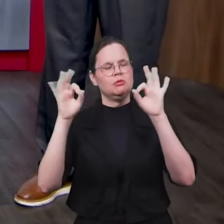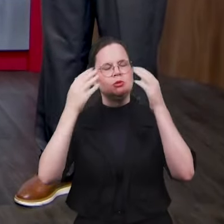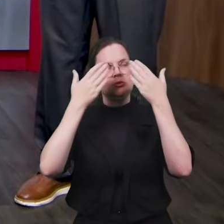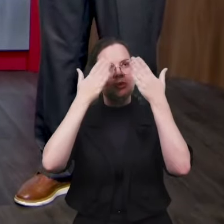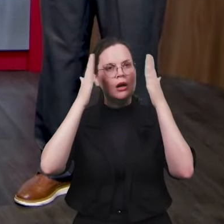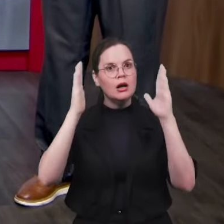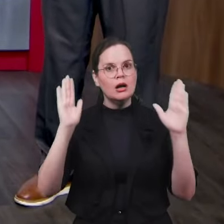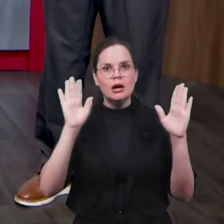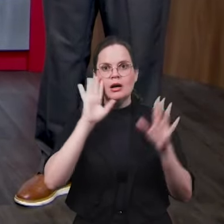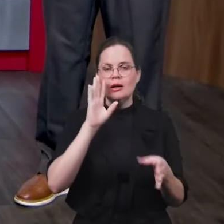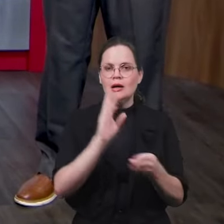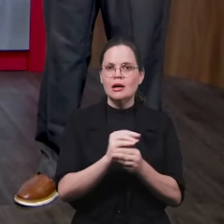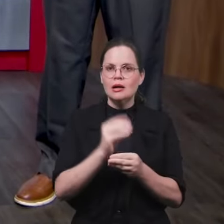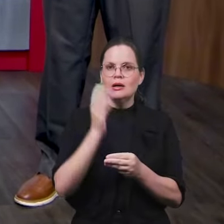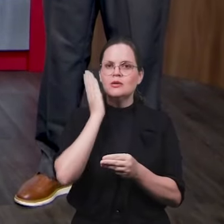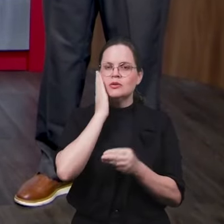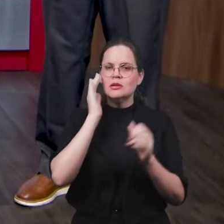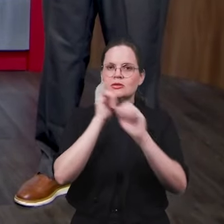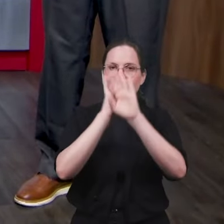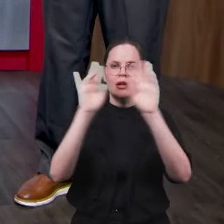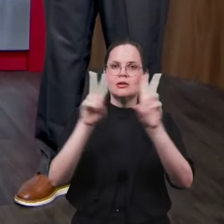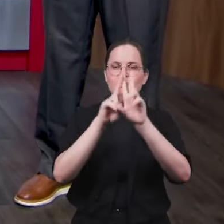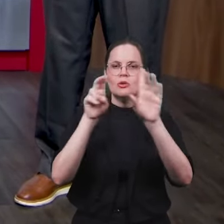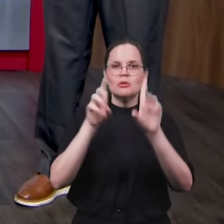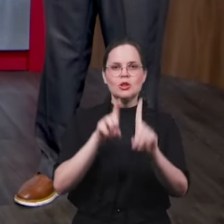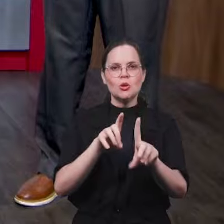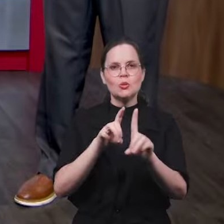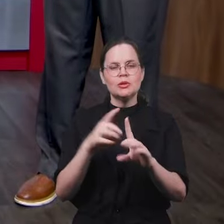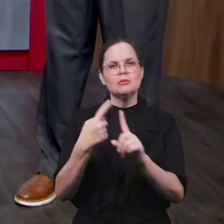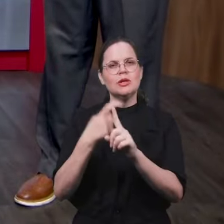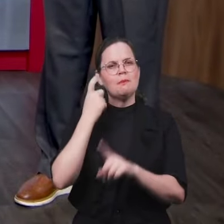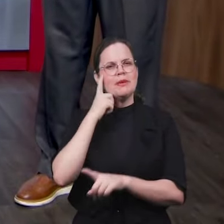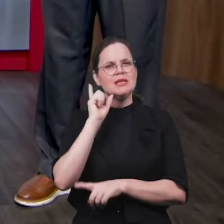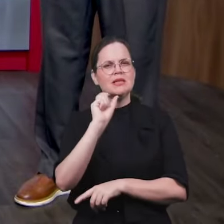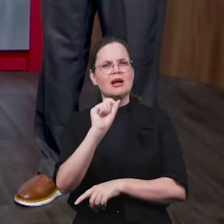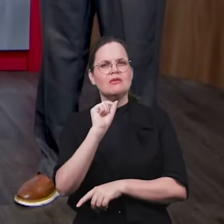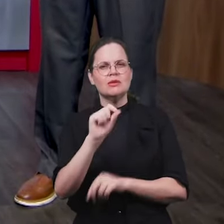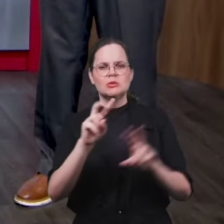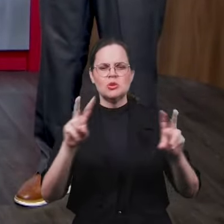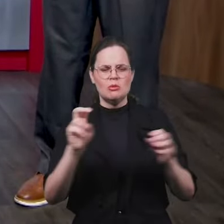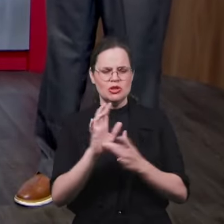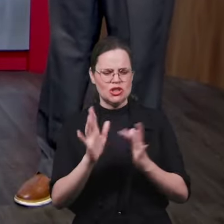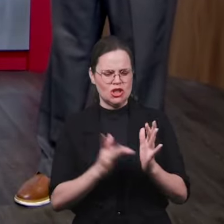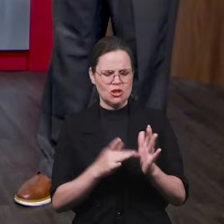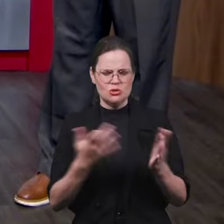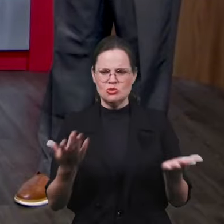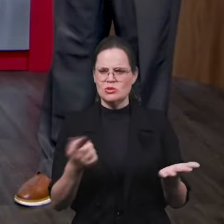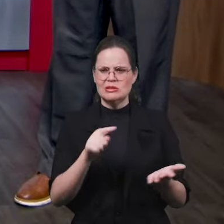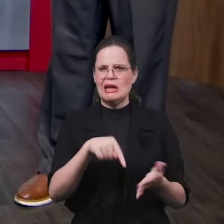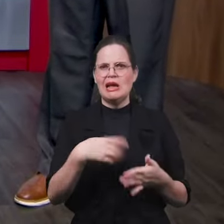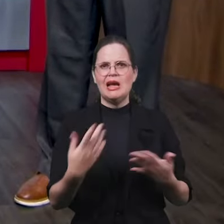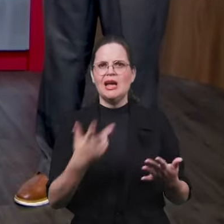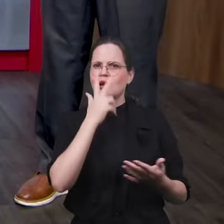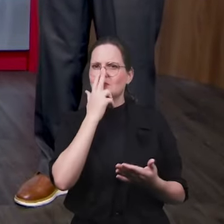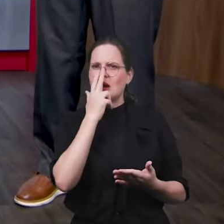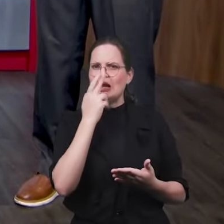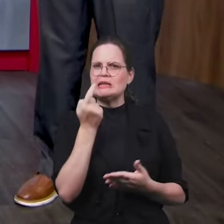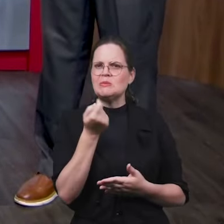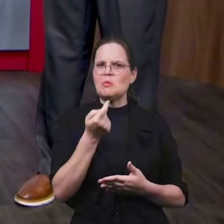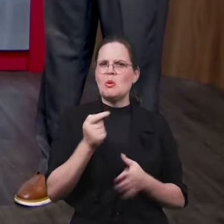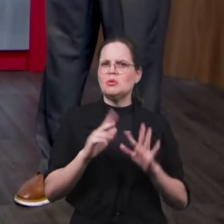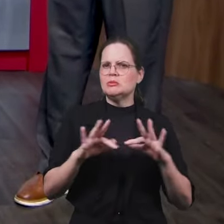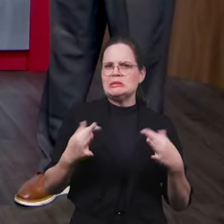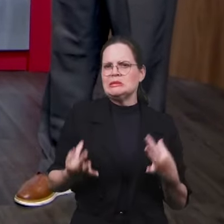as expectativas sobre o Evangelho. Eu pensava que o Evangelho era uma